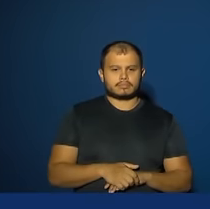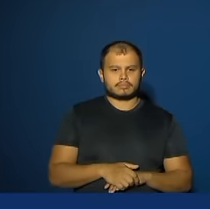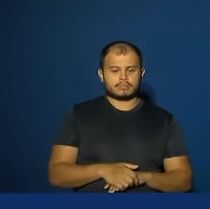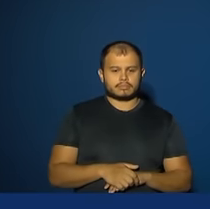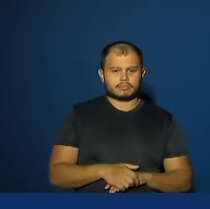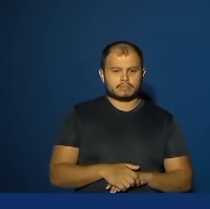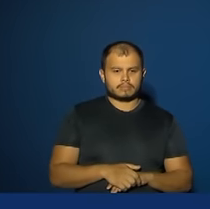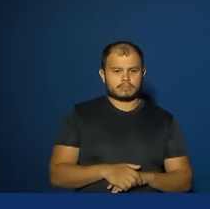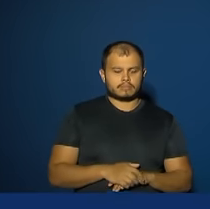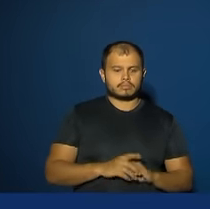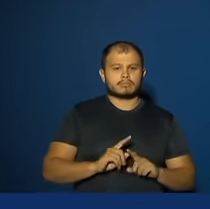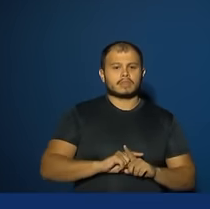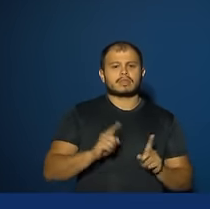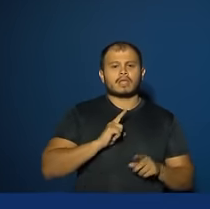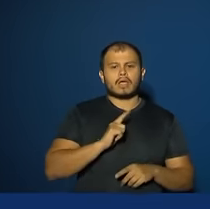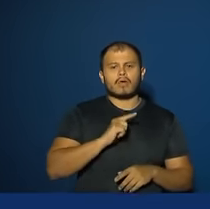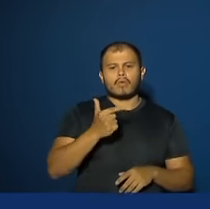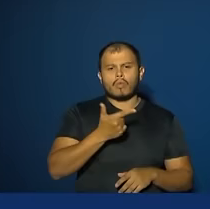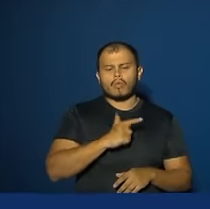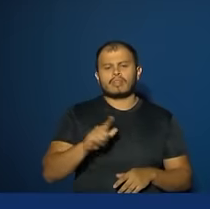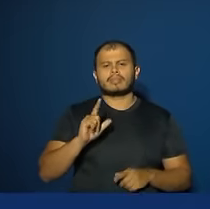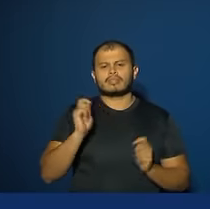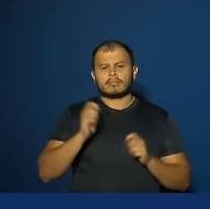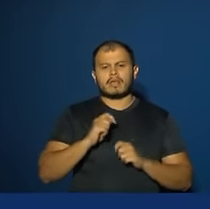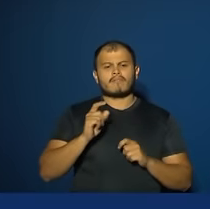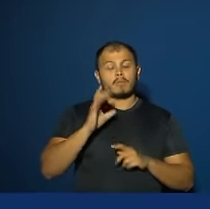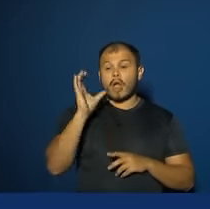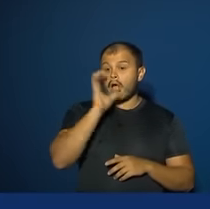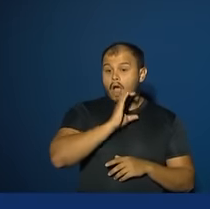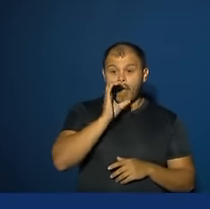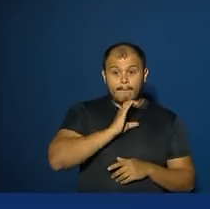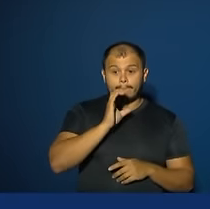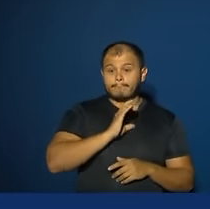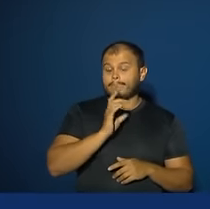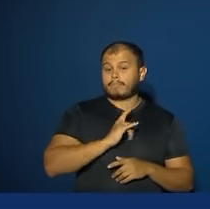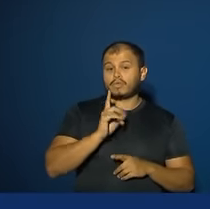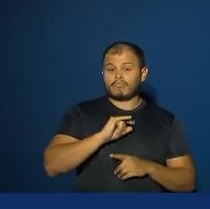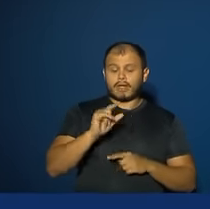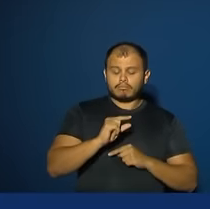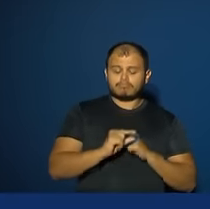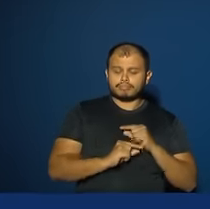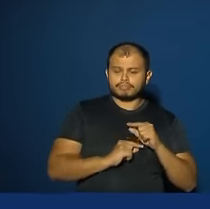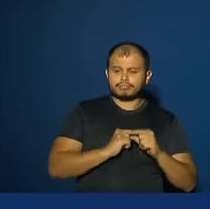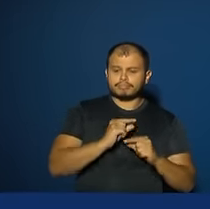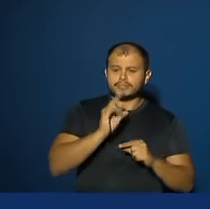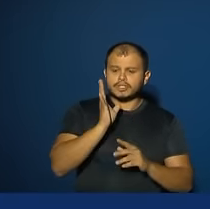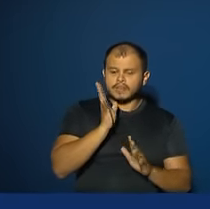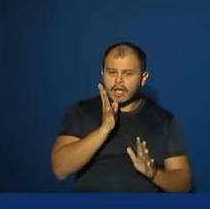Aí você diz, não, mas tem um outro campo que diz, não tem problema não, vamos começar logo, e a gente vai devagarzinho.